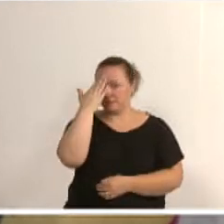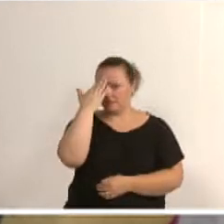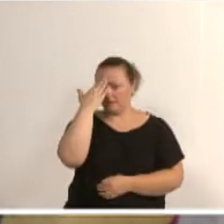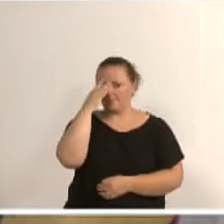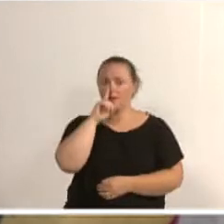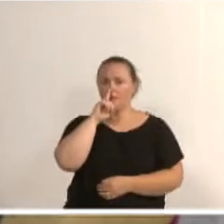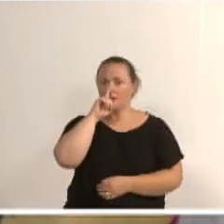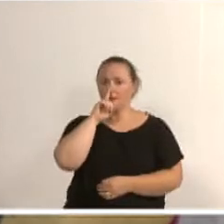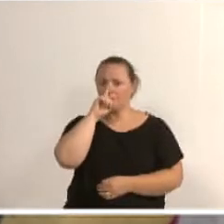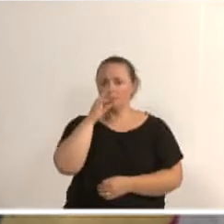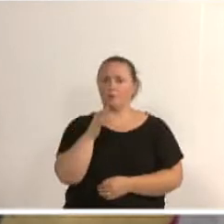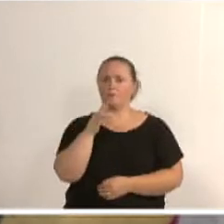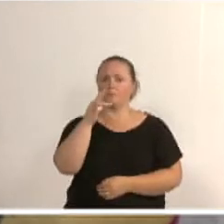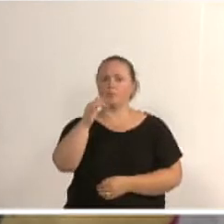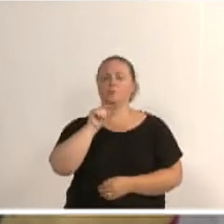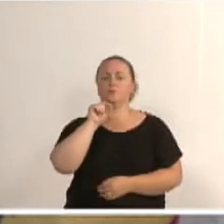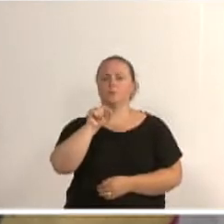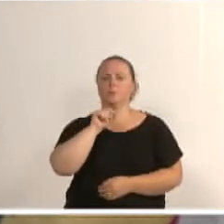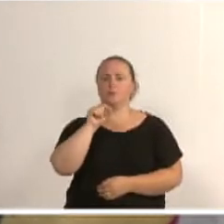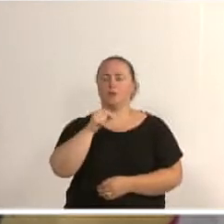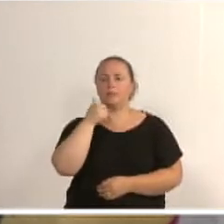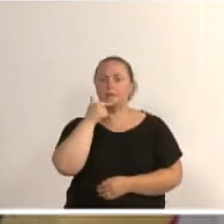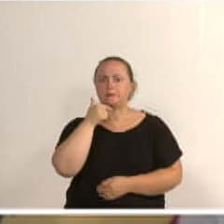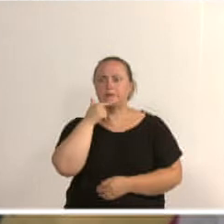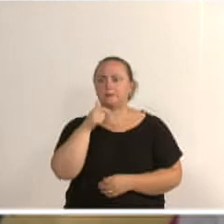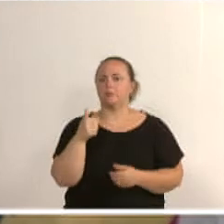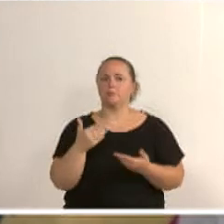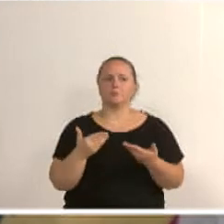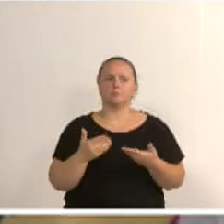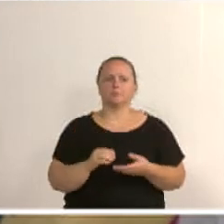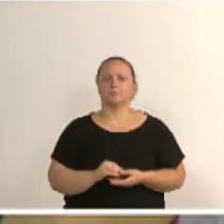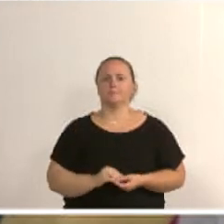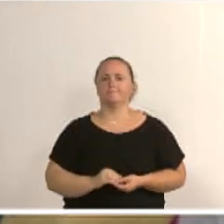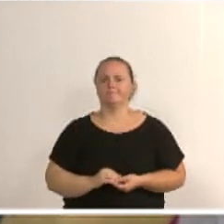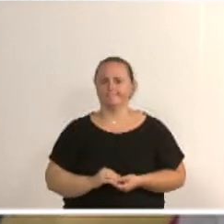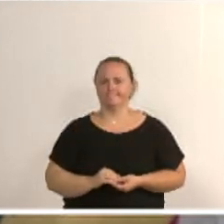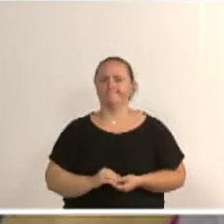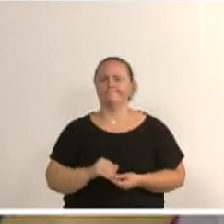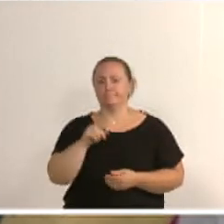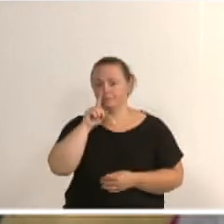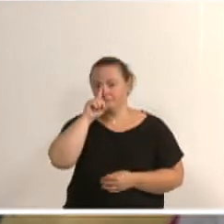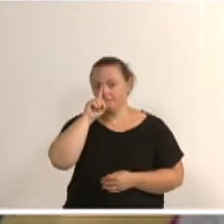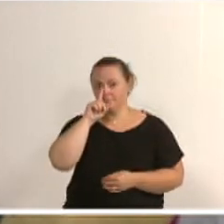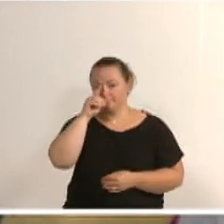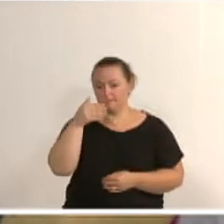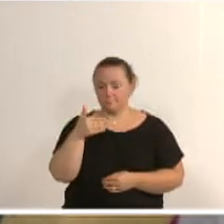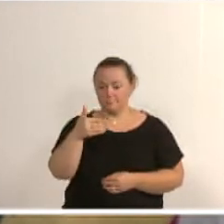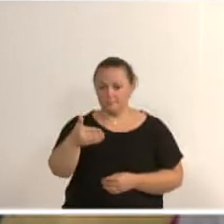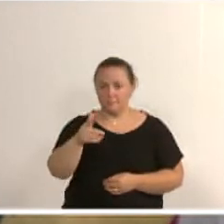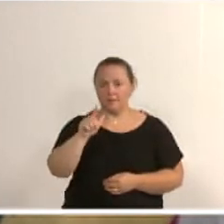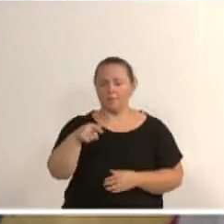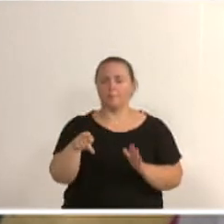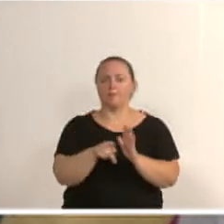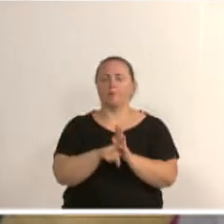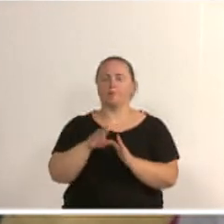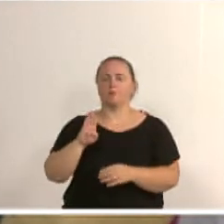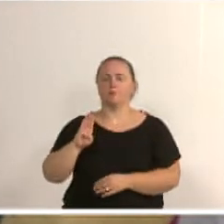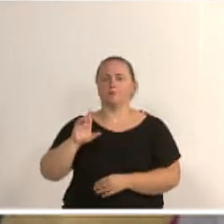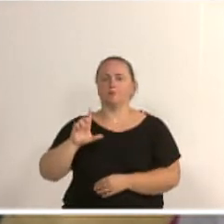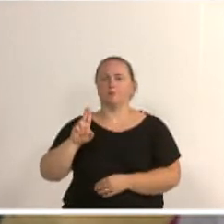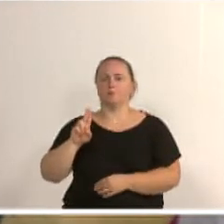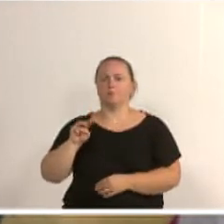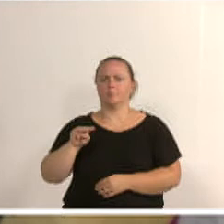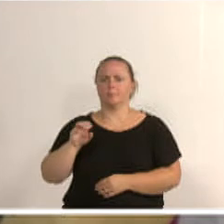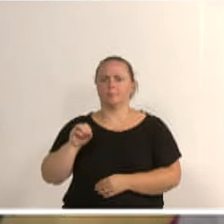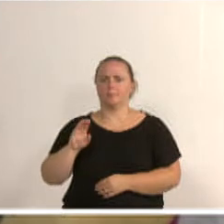de futuramente não suprir o valor do edital. Então o risco que tem que correr é a Blumob. Eu acho que não se pode mexer em